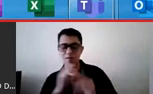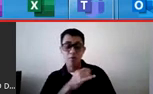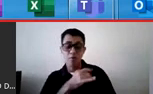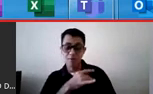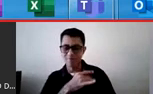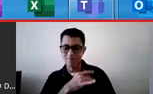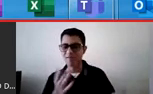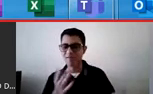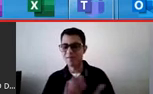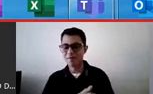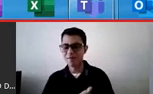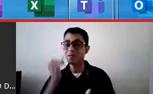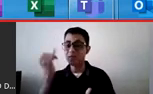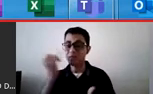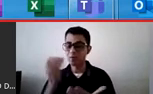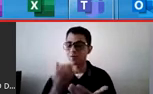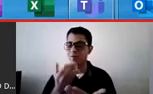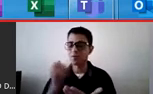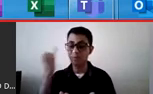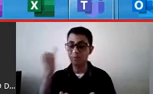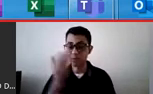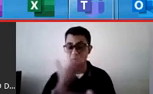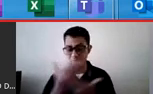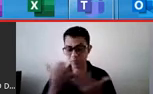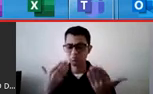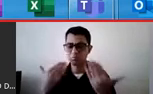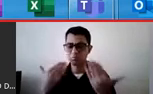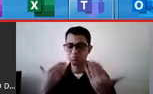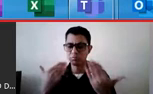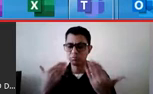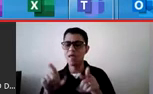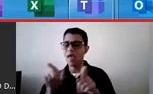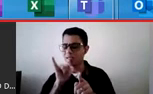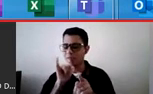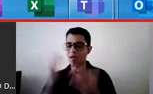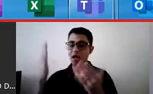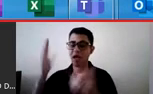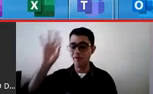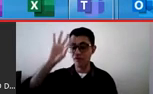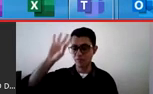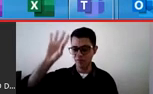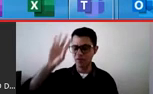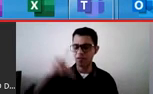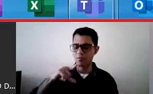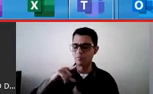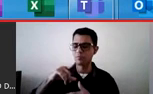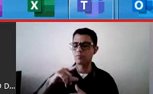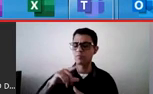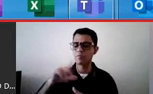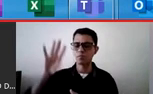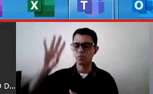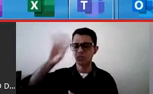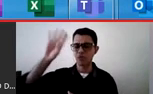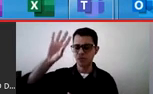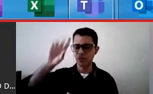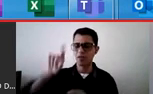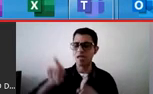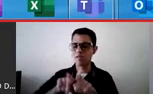Né? Que nem na filosofia tem uma passagem que diz que é o mito da caverna, quem puder